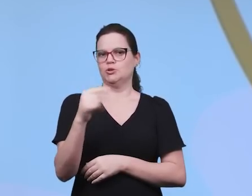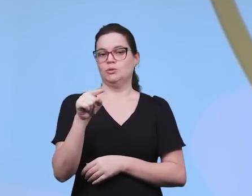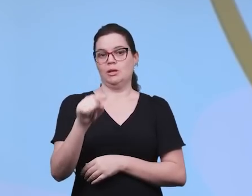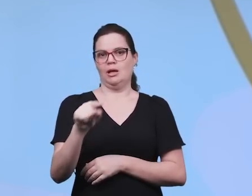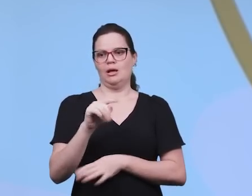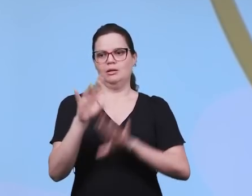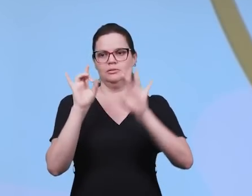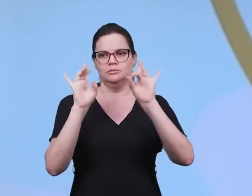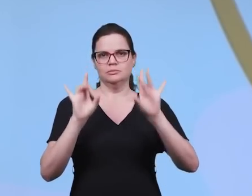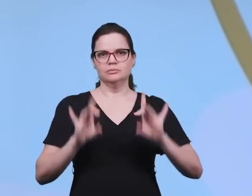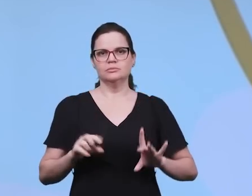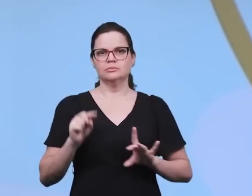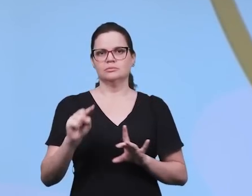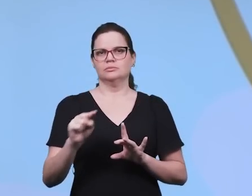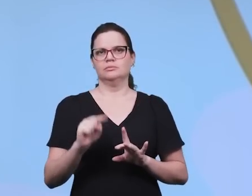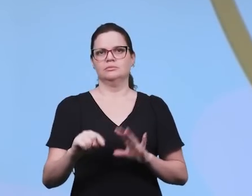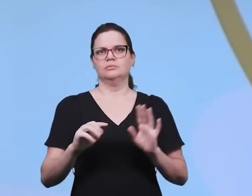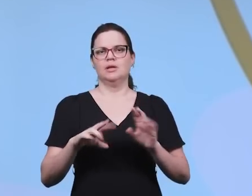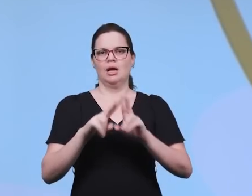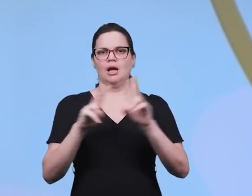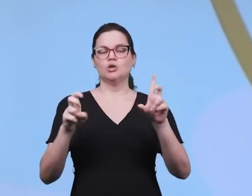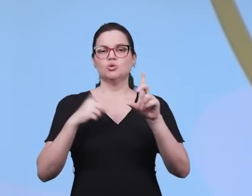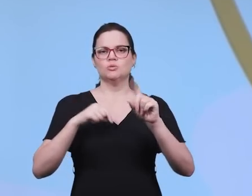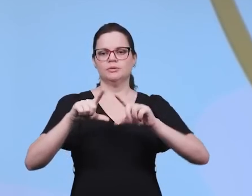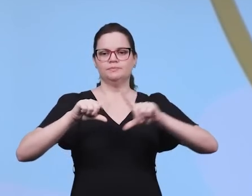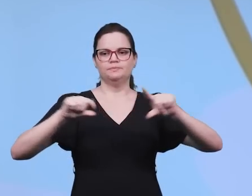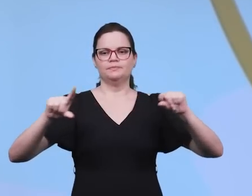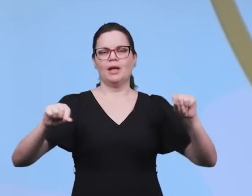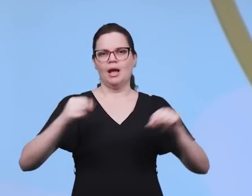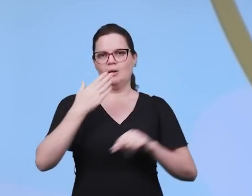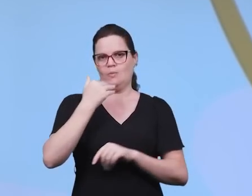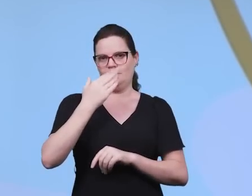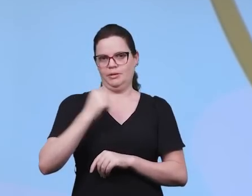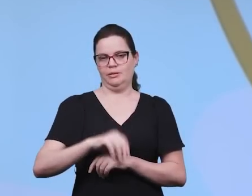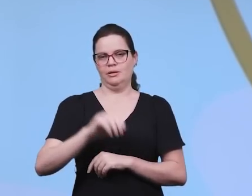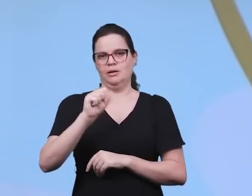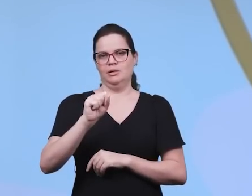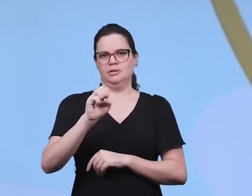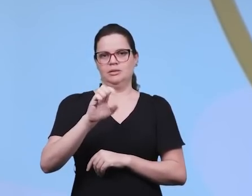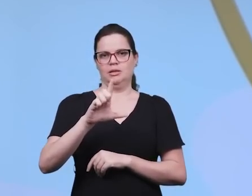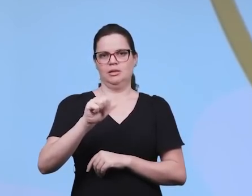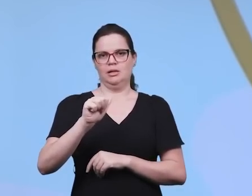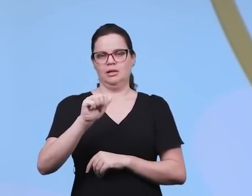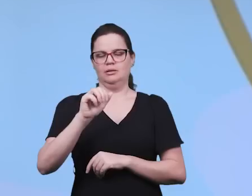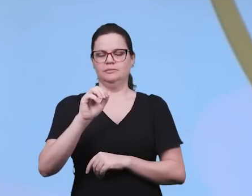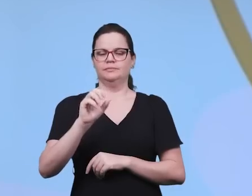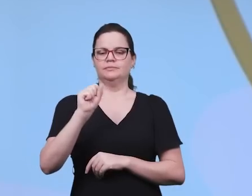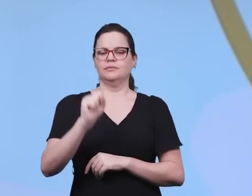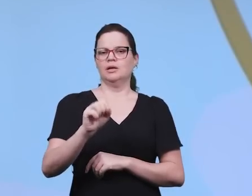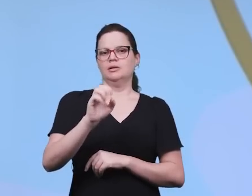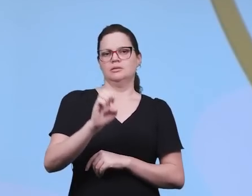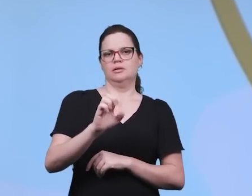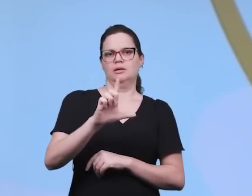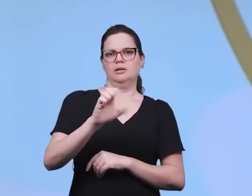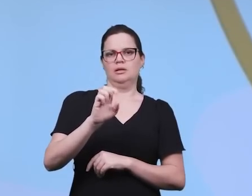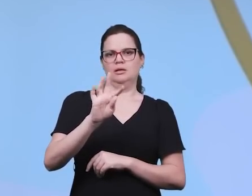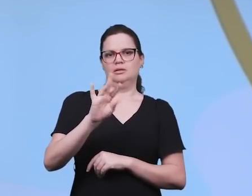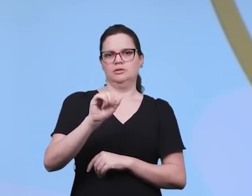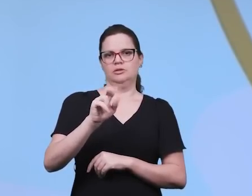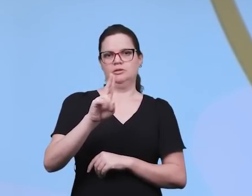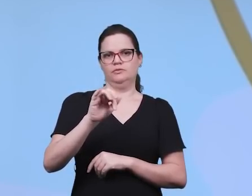e ela se especializou em seletividade alimentar. Sim. Tanto para autista como para pessoas com TDAH, que também podem apresentar uma